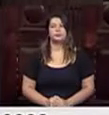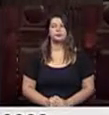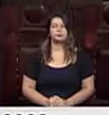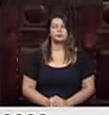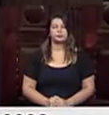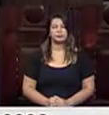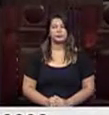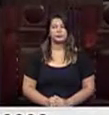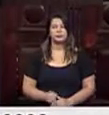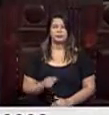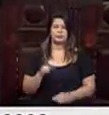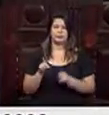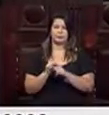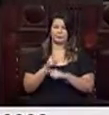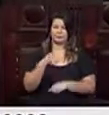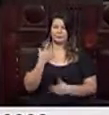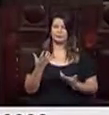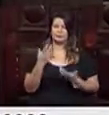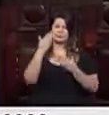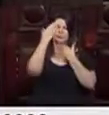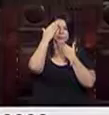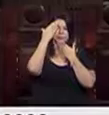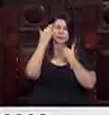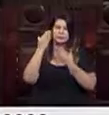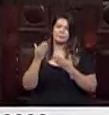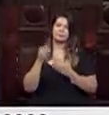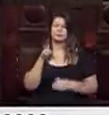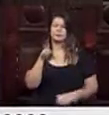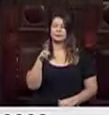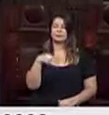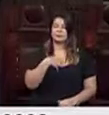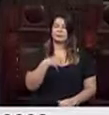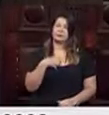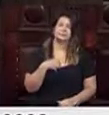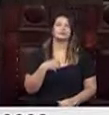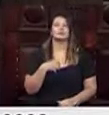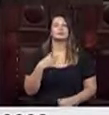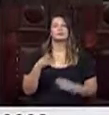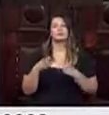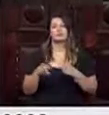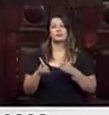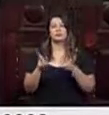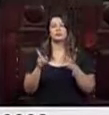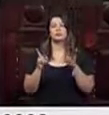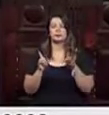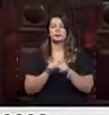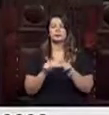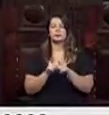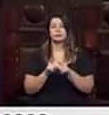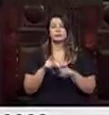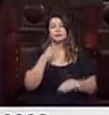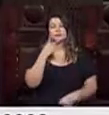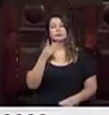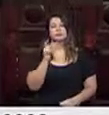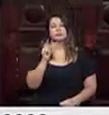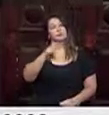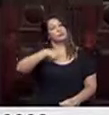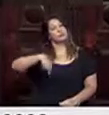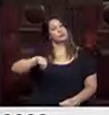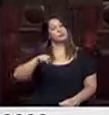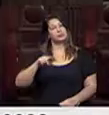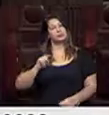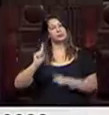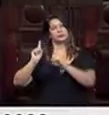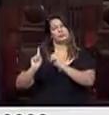agradecendo a sensibilidade do deputado Carlos Mink, sempre muito gentil e, de fato, conhecedor dessas questões, dizer que nós estamos do mesmo